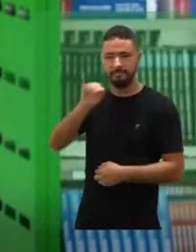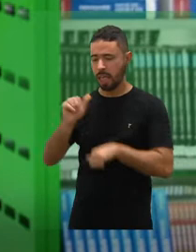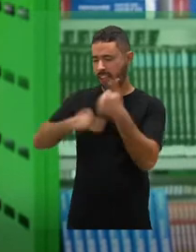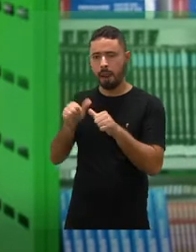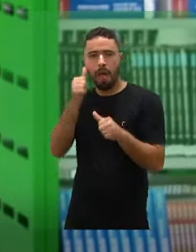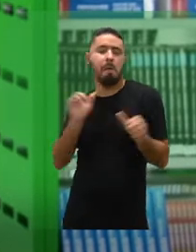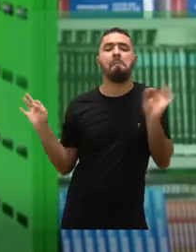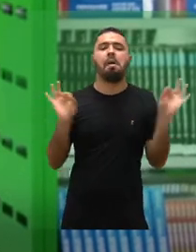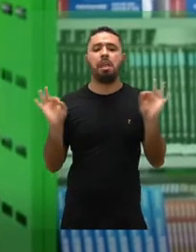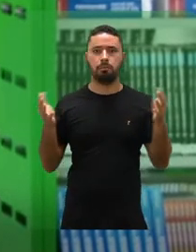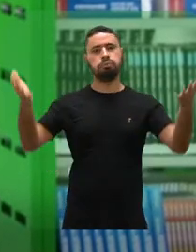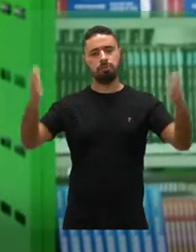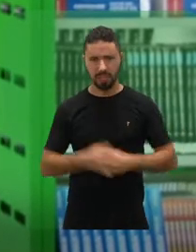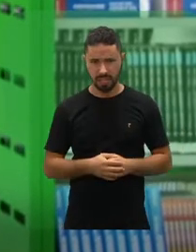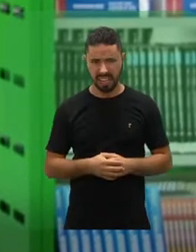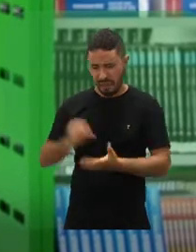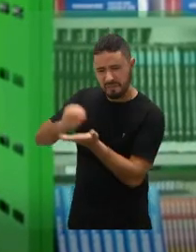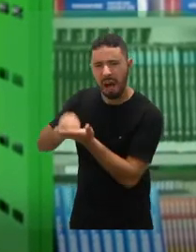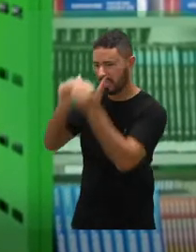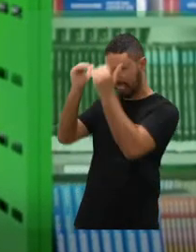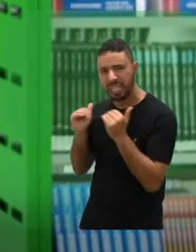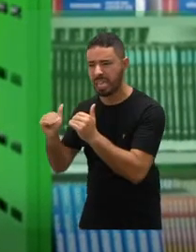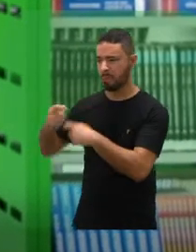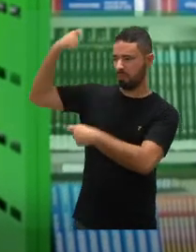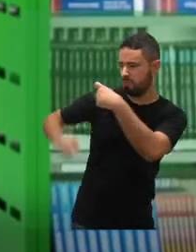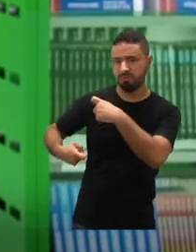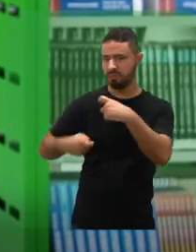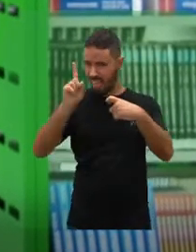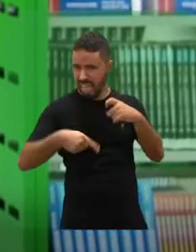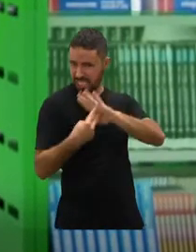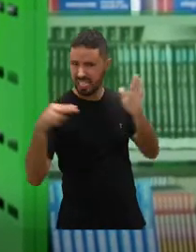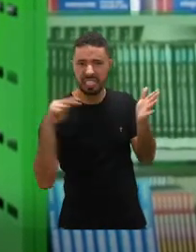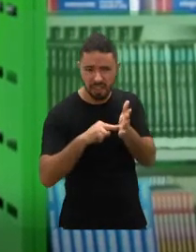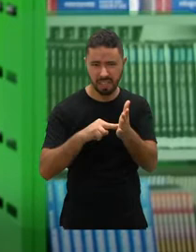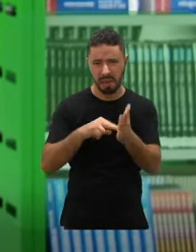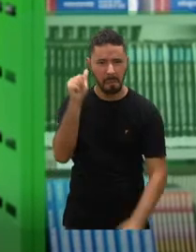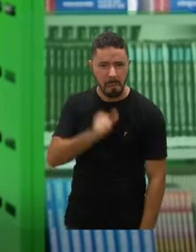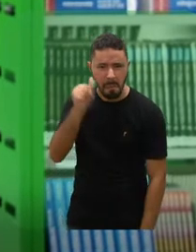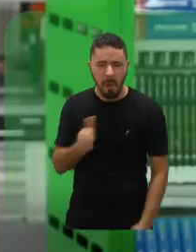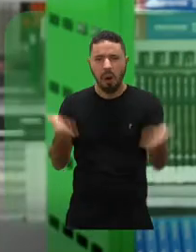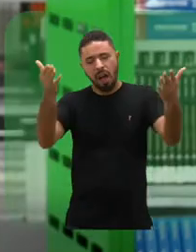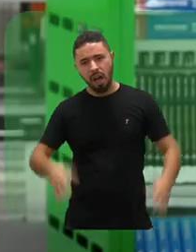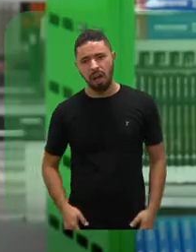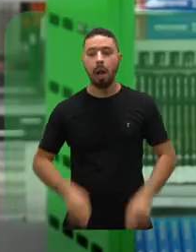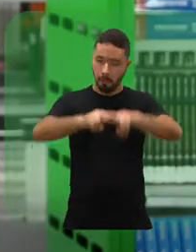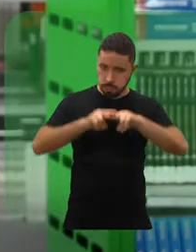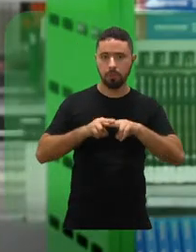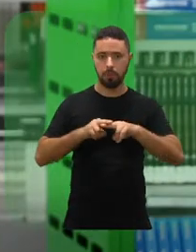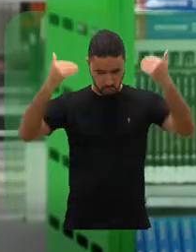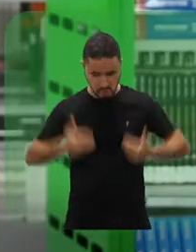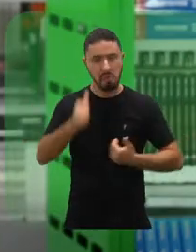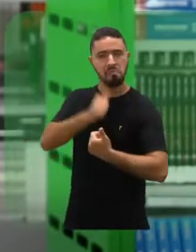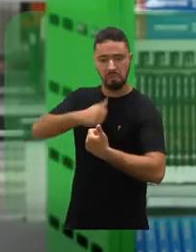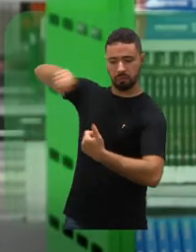virar mulherzinha? Quer dizer então que ser violado, violentado e ter seu corpo violado é sinônimo de ser mulher? É exatamente por